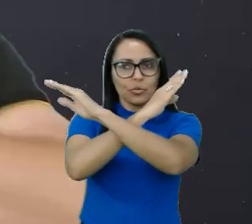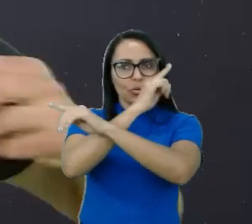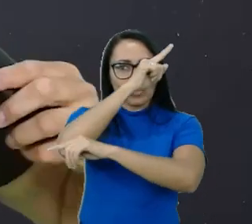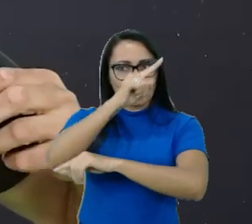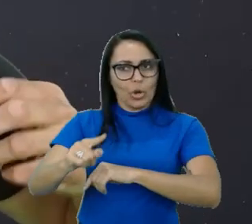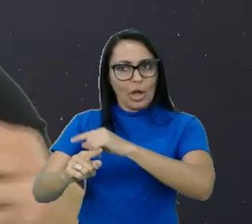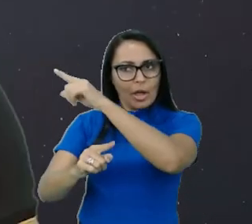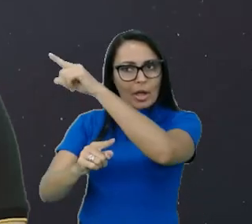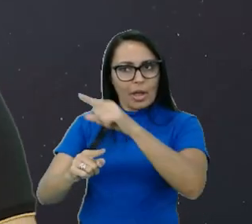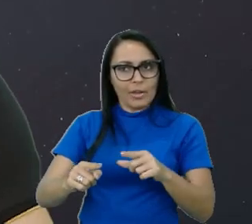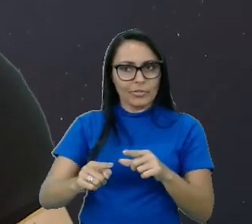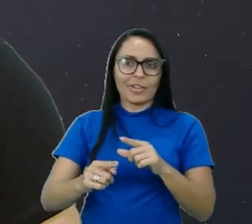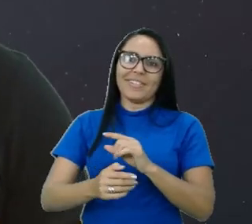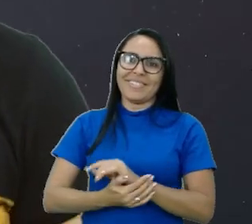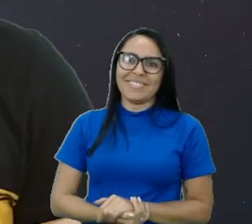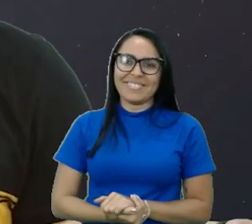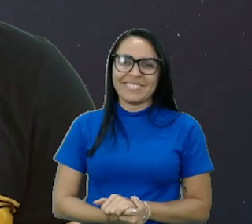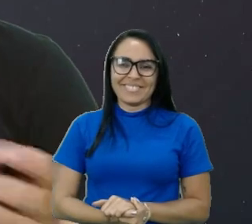Wolverine.